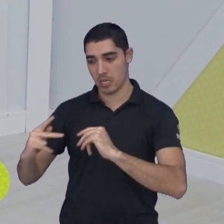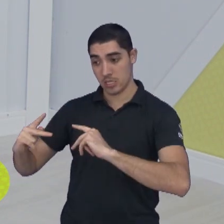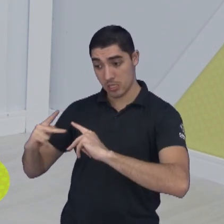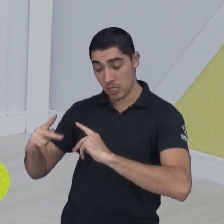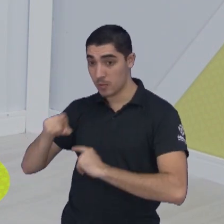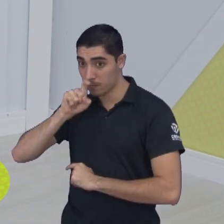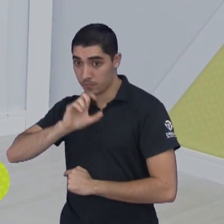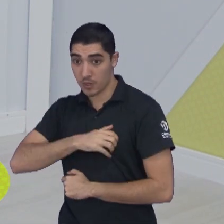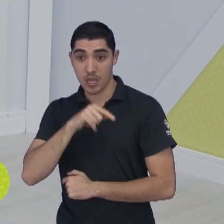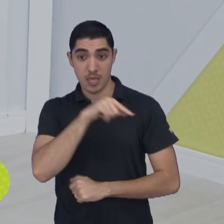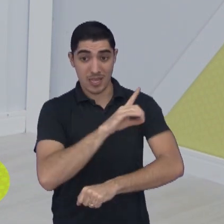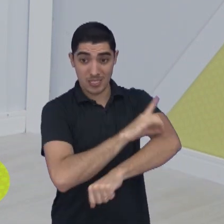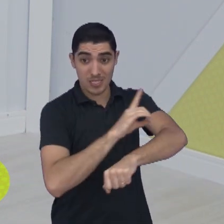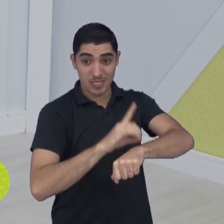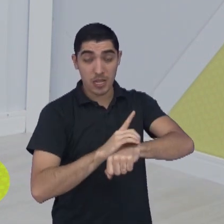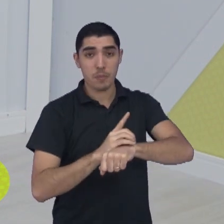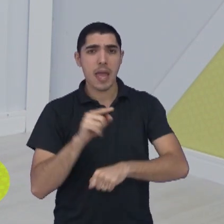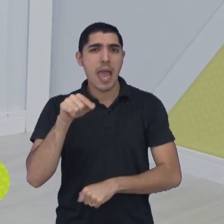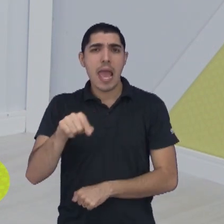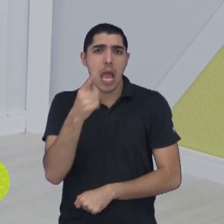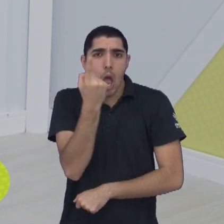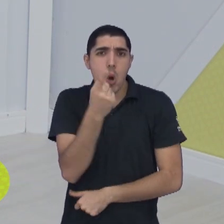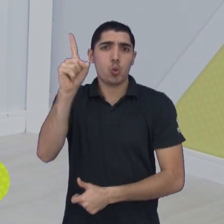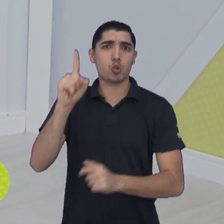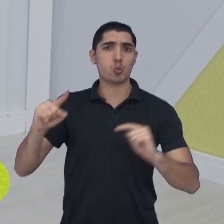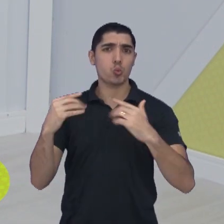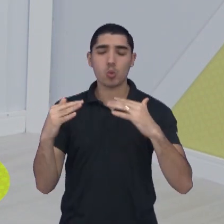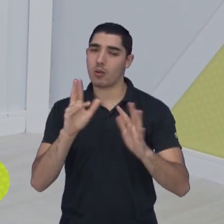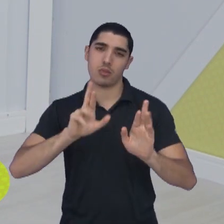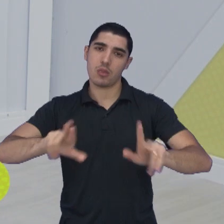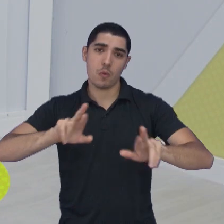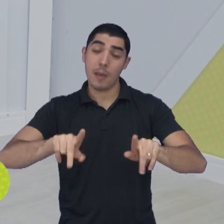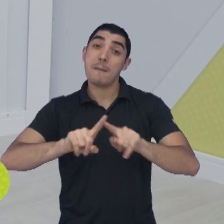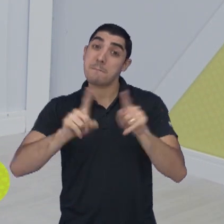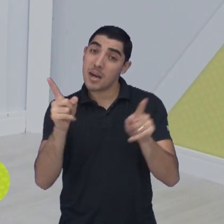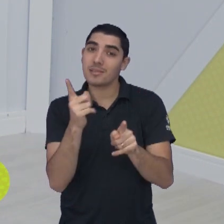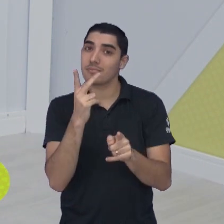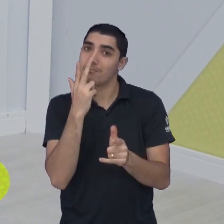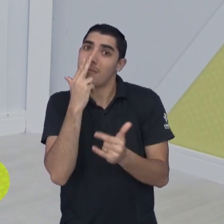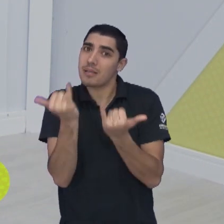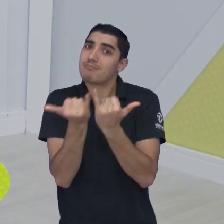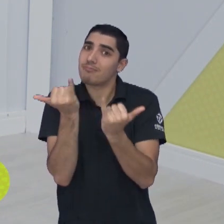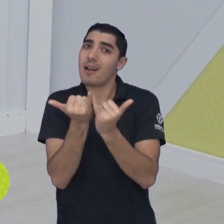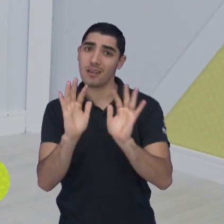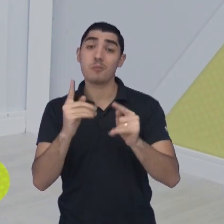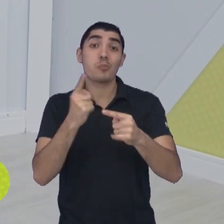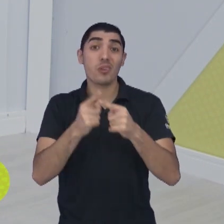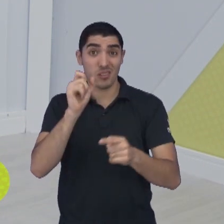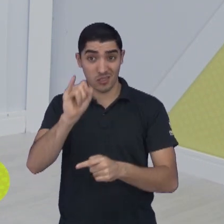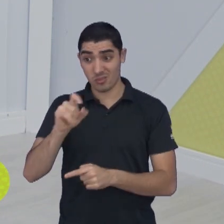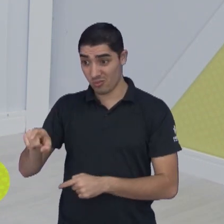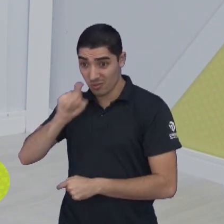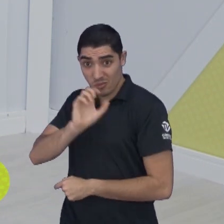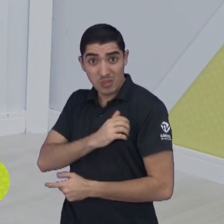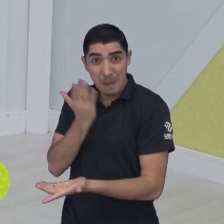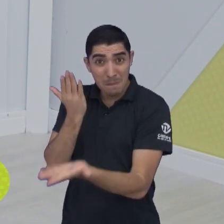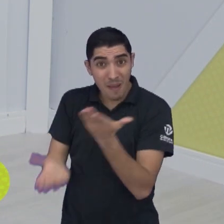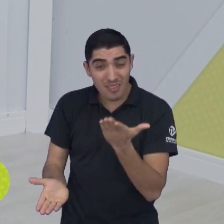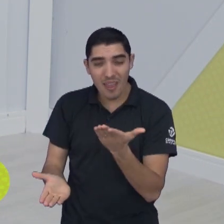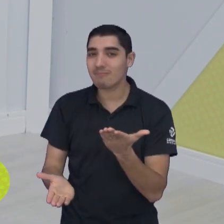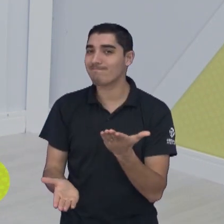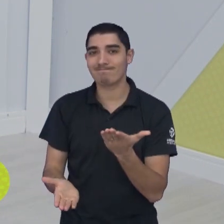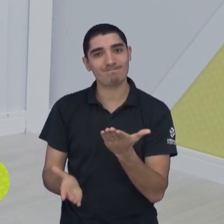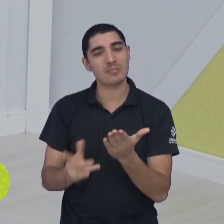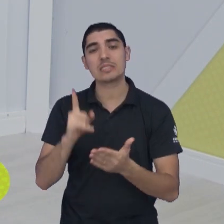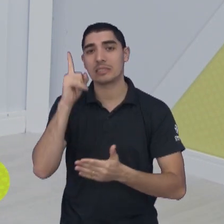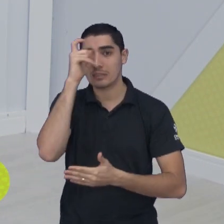não é eliminatória, mas é quase como se fosse. Afinal, se o São José não conquistar a vitória, fica bastante complicada a situação do